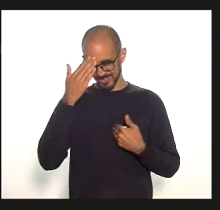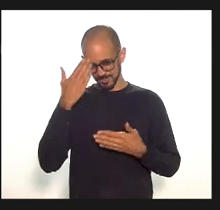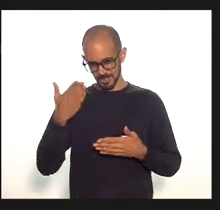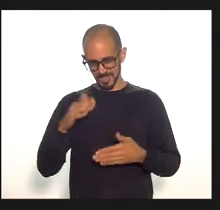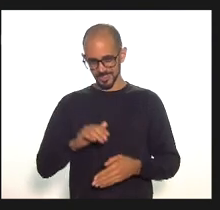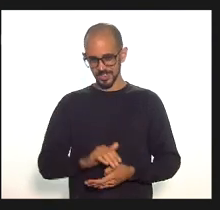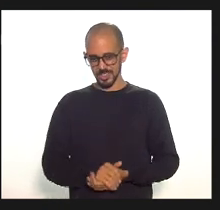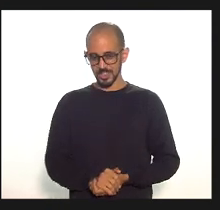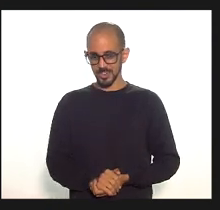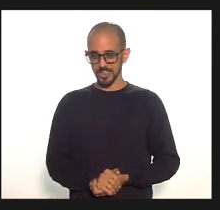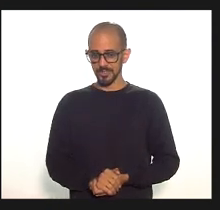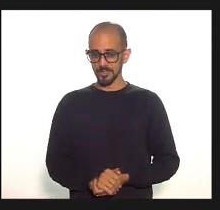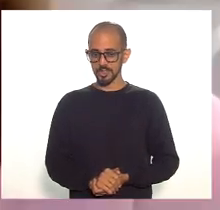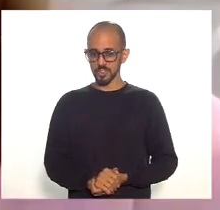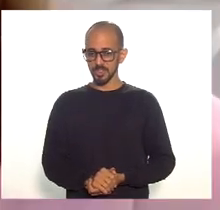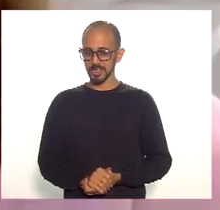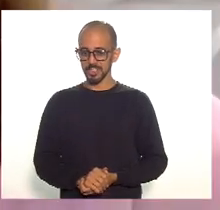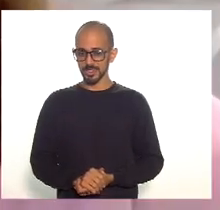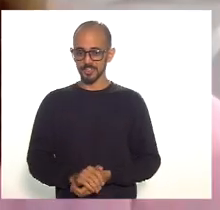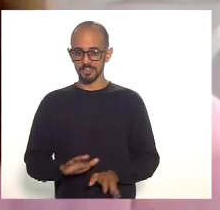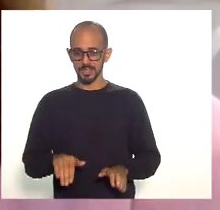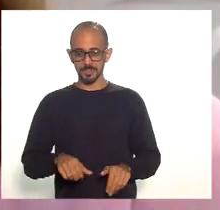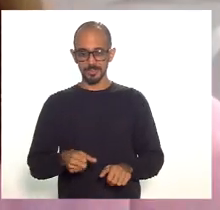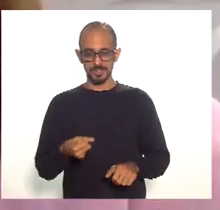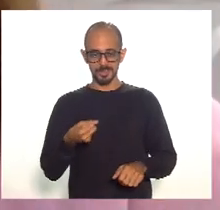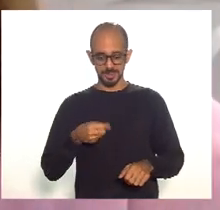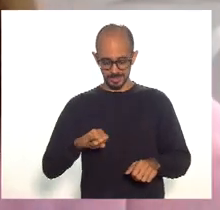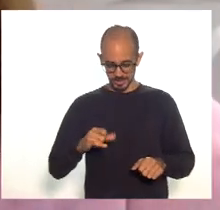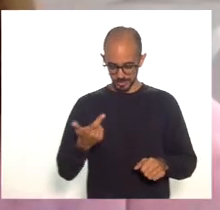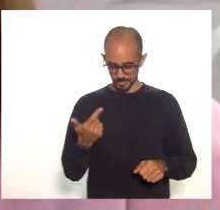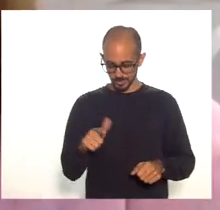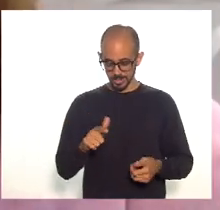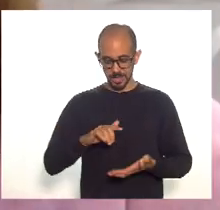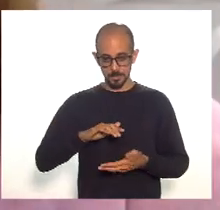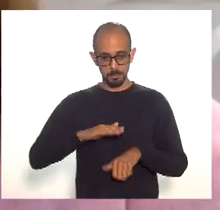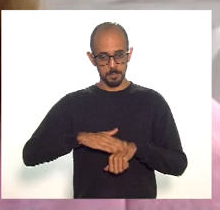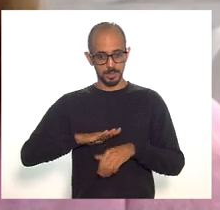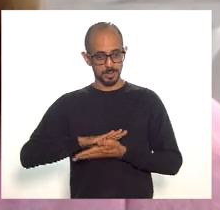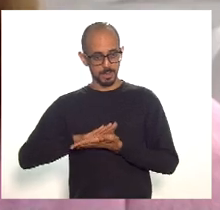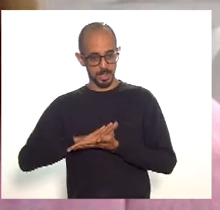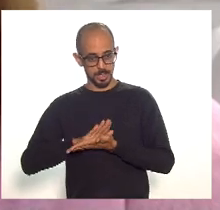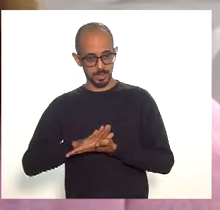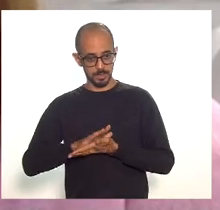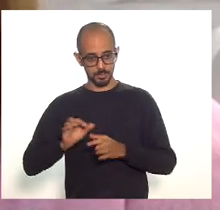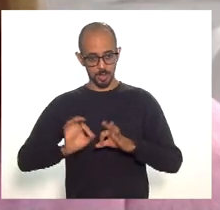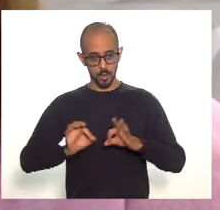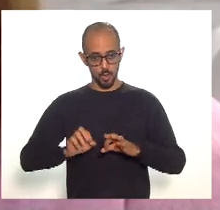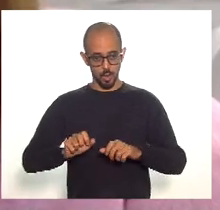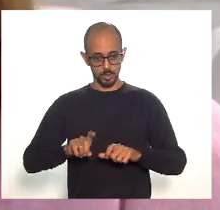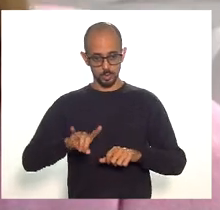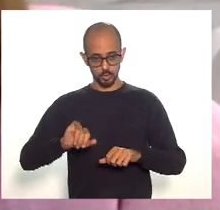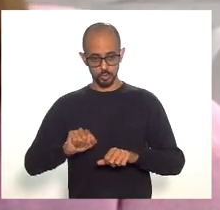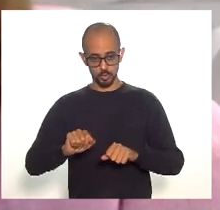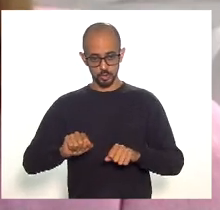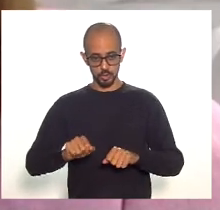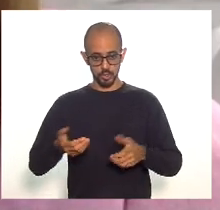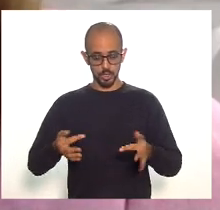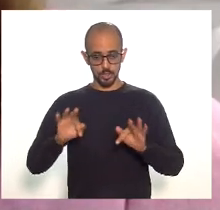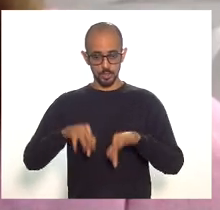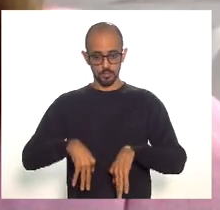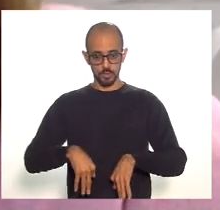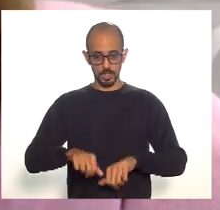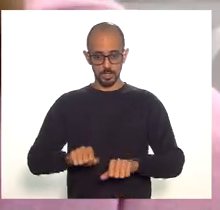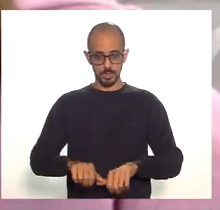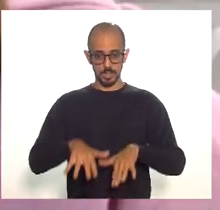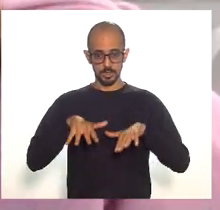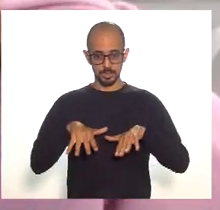Tá, obrigado. Nada mais havendo a tratar na presente ordem do dia, declaro encerrada a presente sessão.